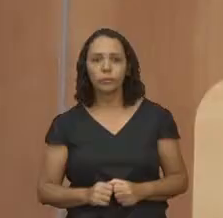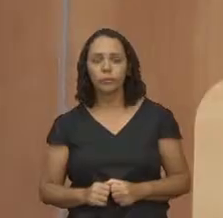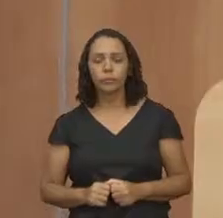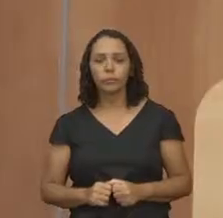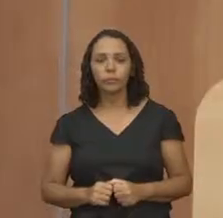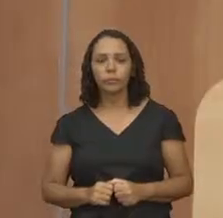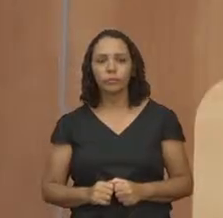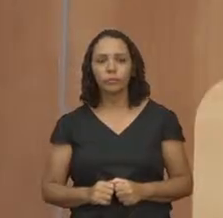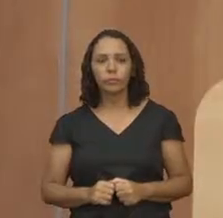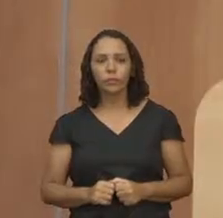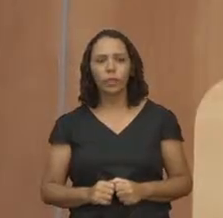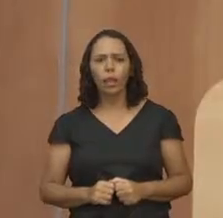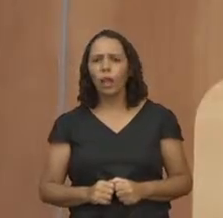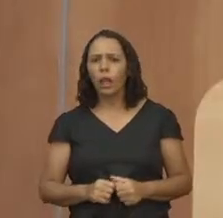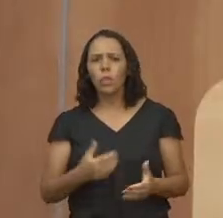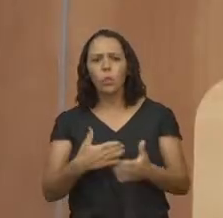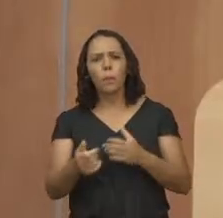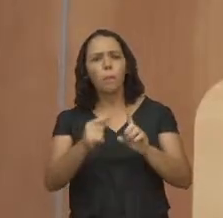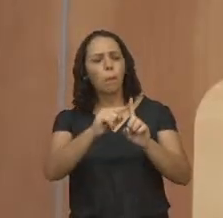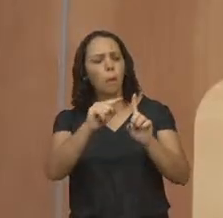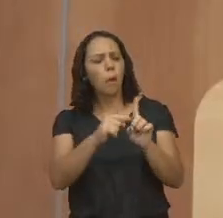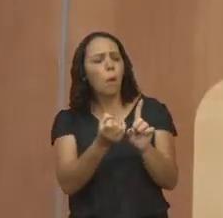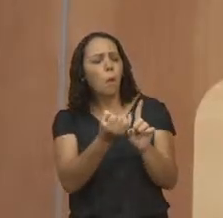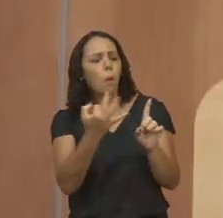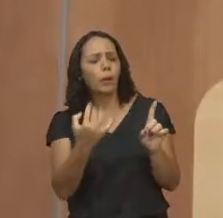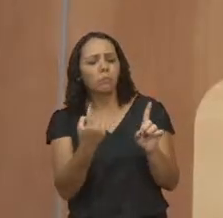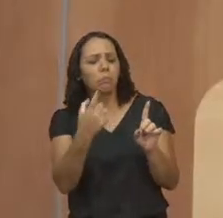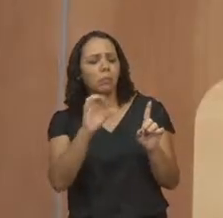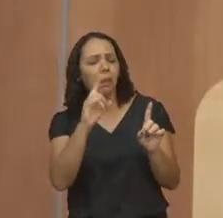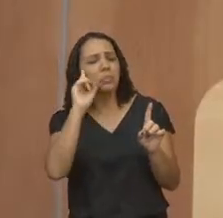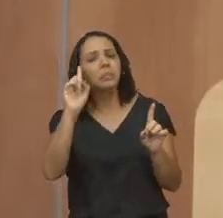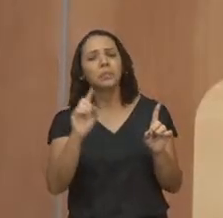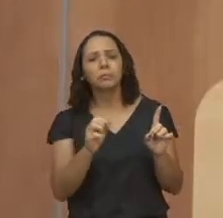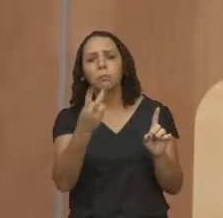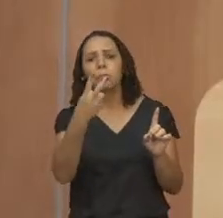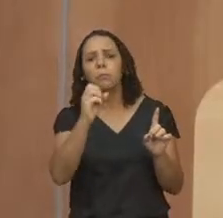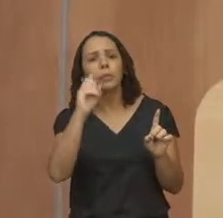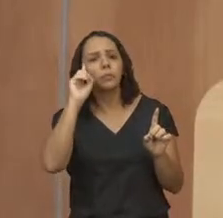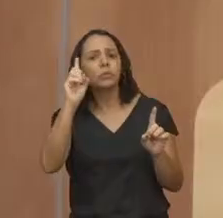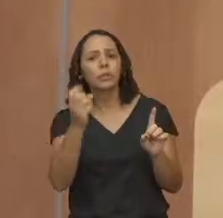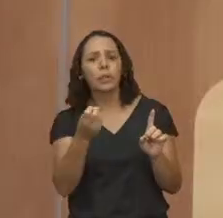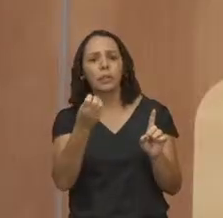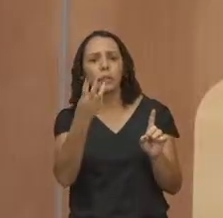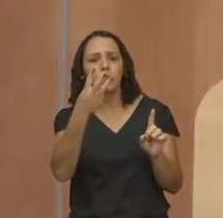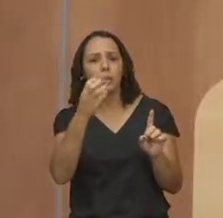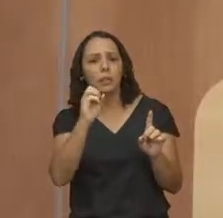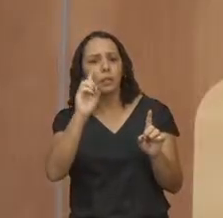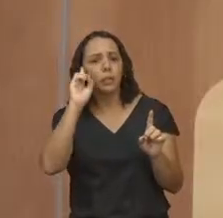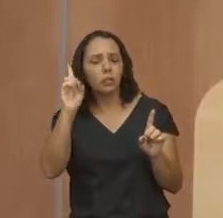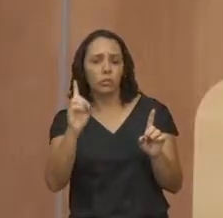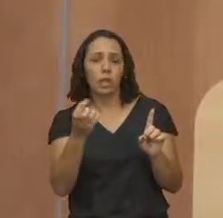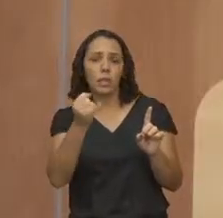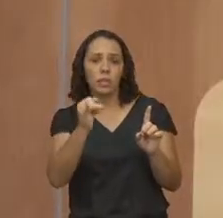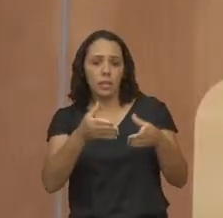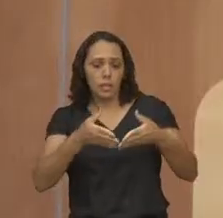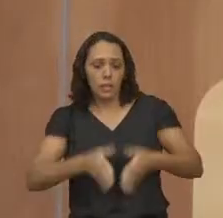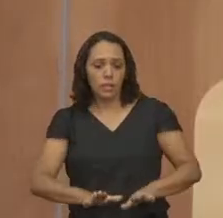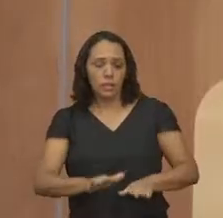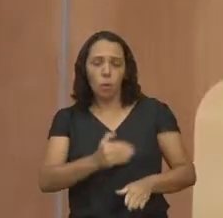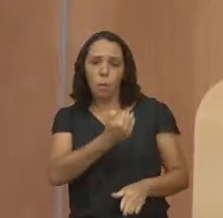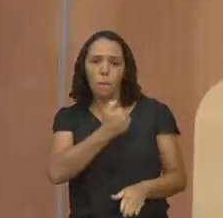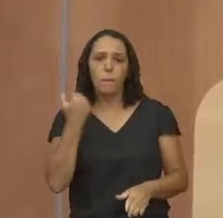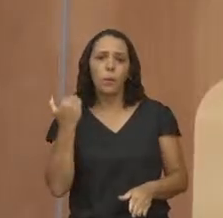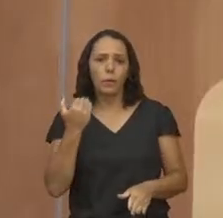Pode ser 10 dias, 20 dias, 30 dias, 40 dias, nasceu o filho. Perder um filho